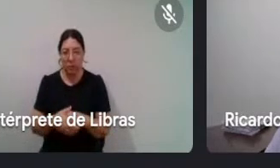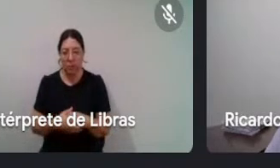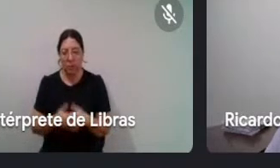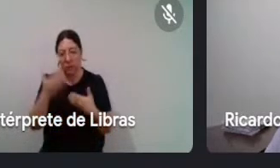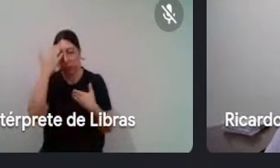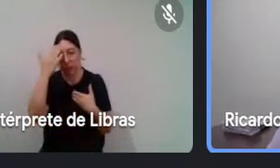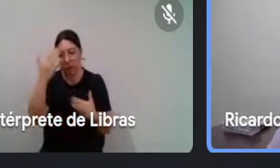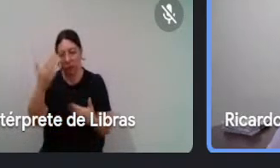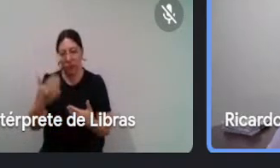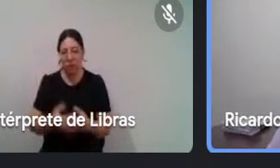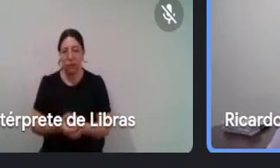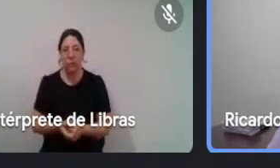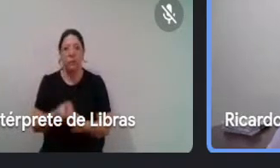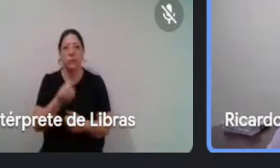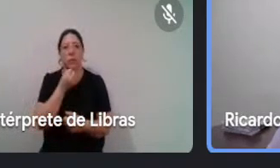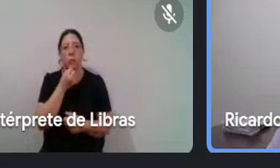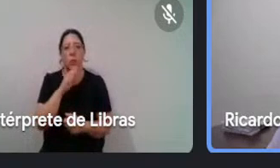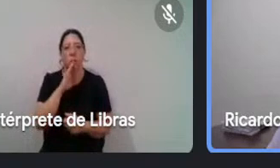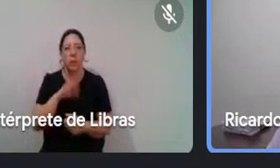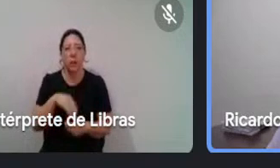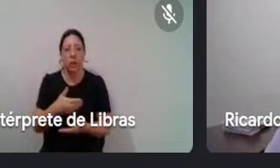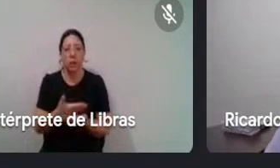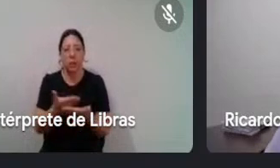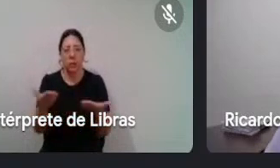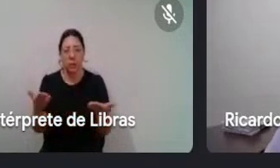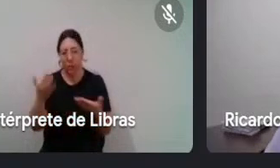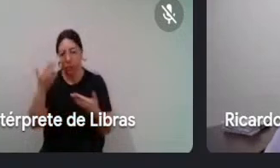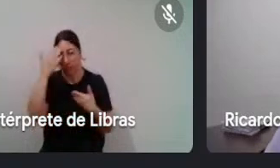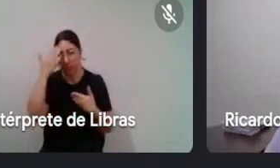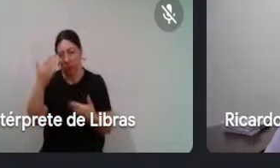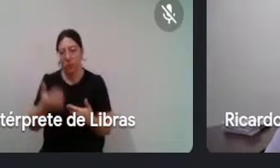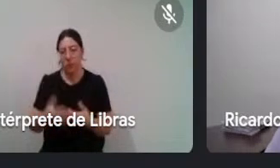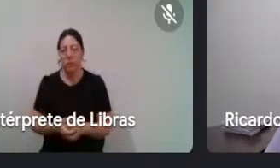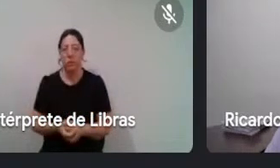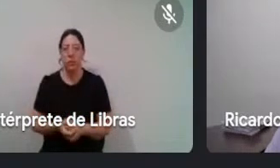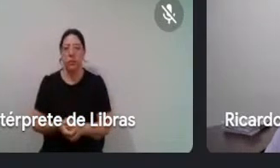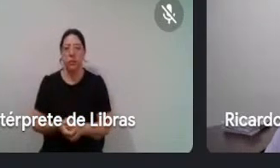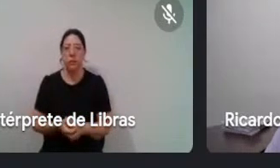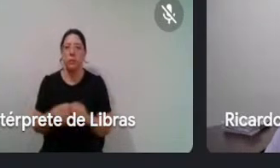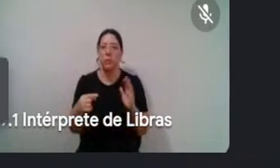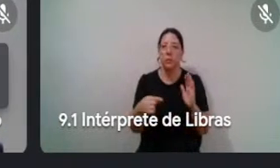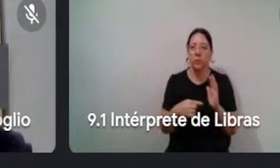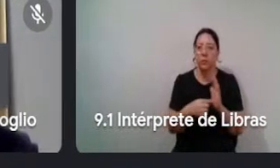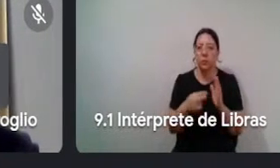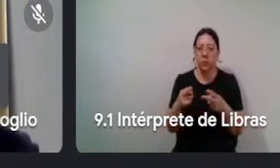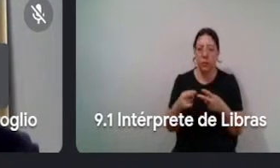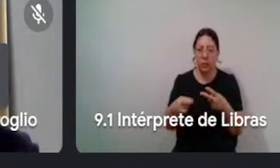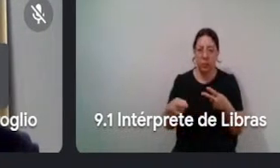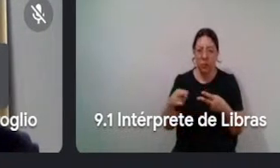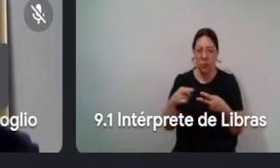doutor Boa Ricardo. tarde a todos, obrigado. O próximo item é o recurso eleitoral número